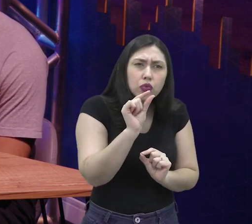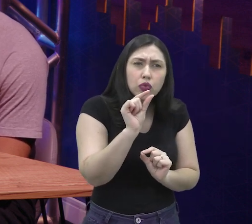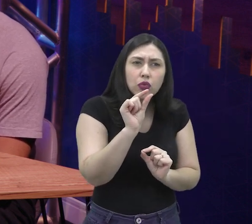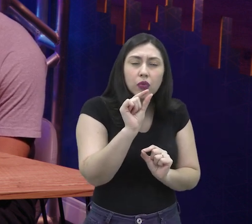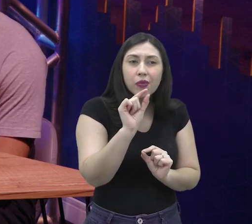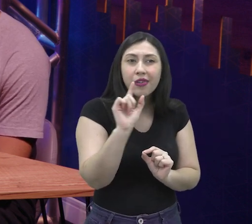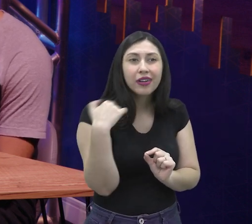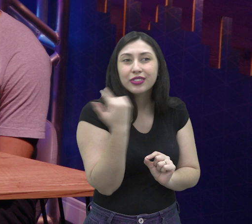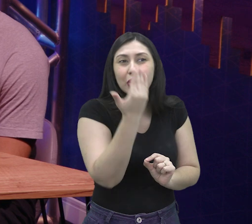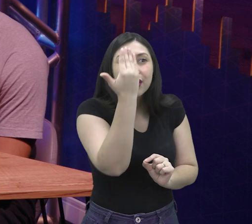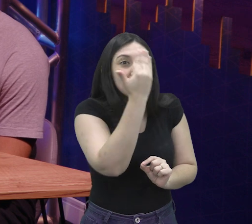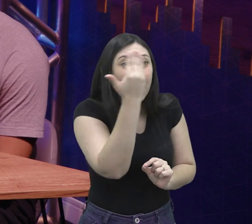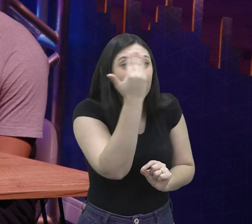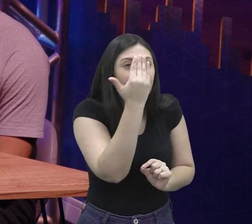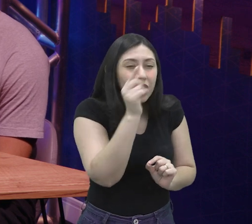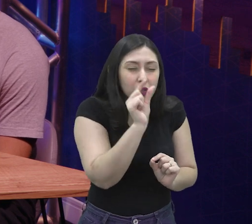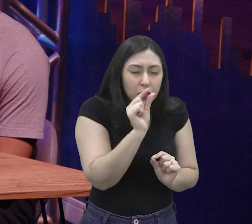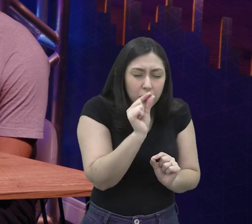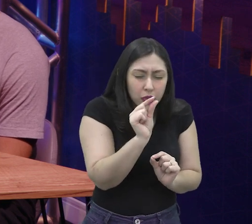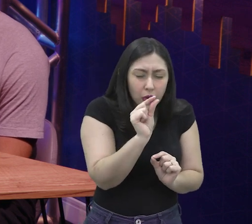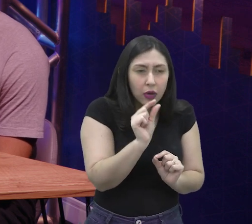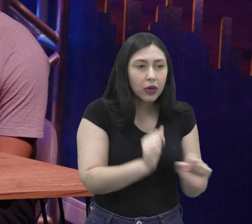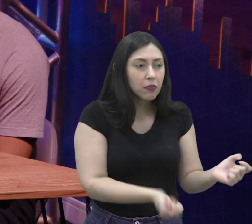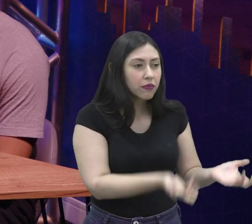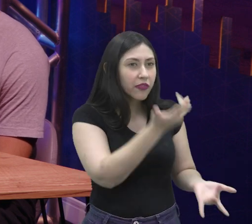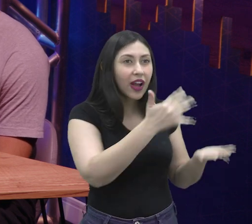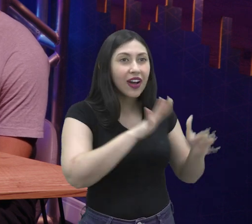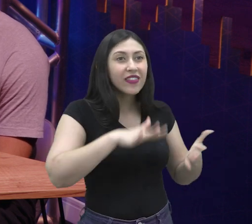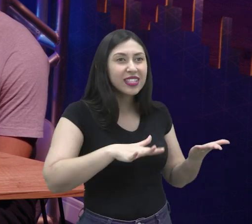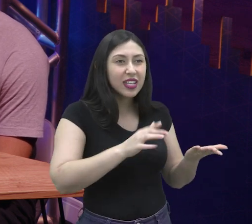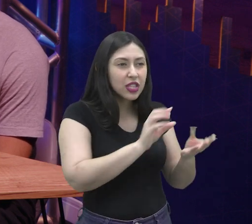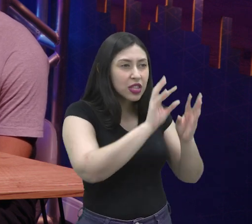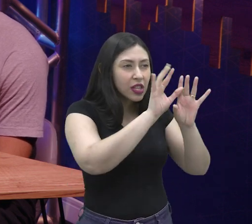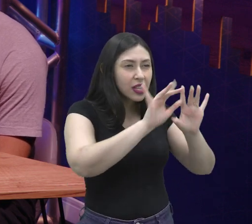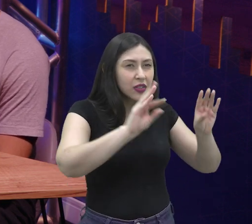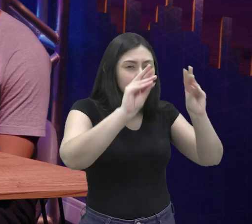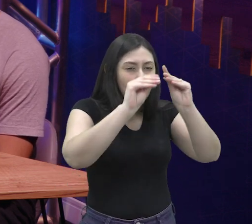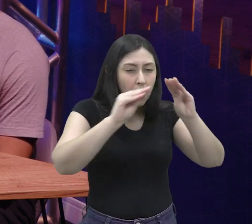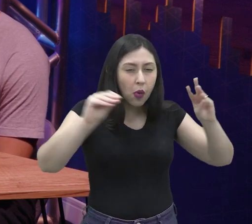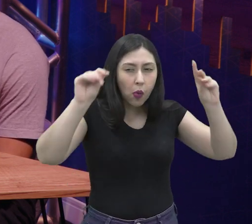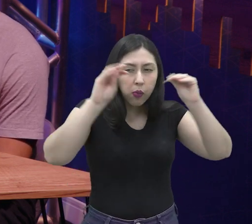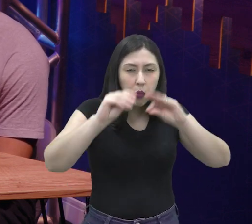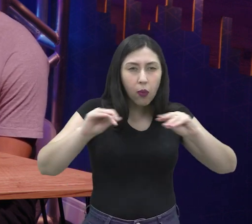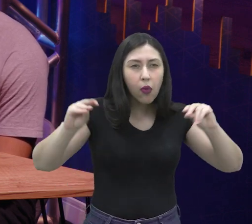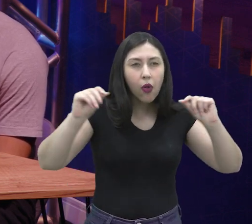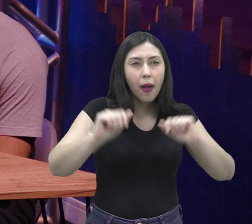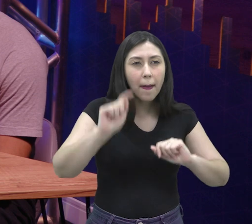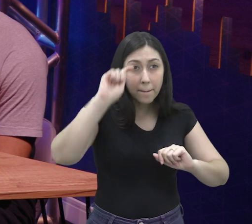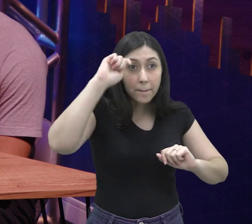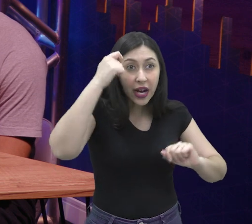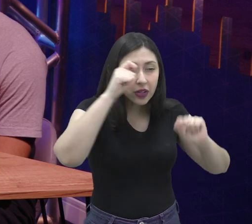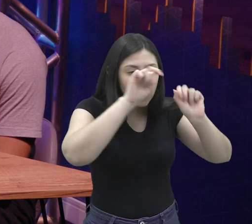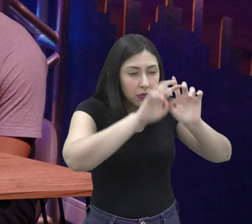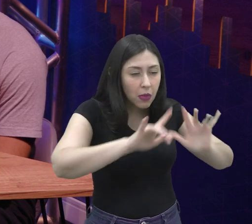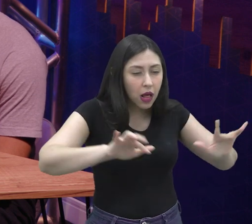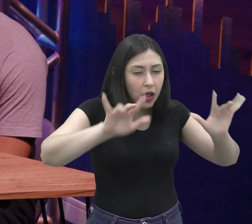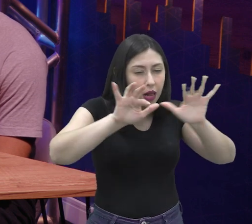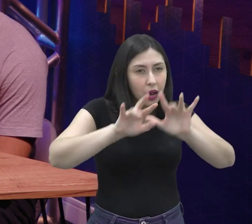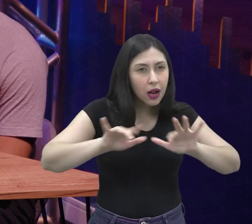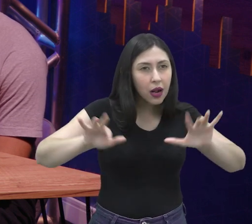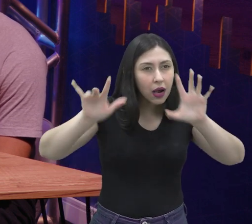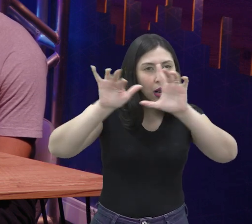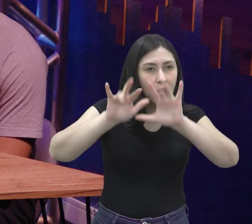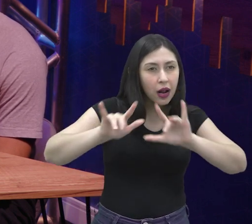aquela fuligem que a gente está acostumado a ver quando tem uma queimada próxima e às vezes você vê uma fuligem, né, que são, né,